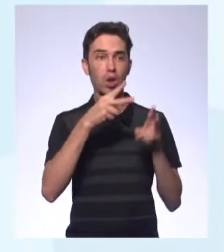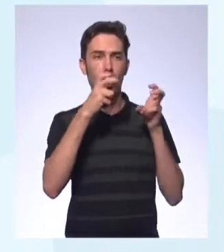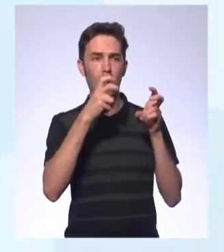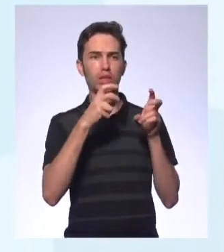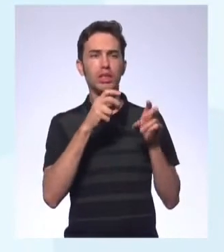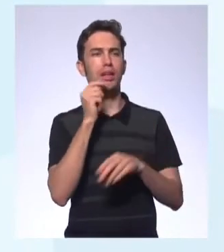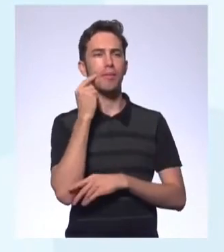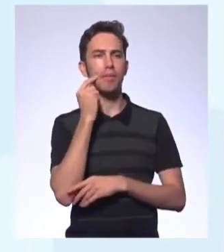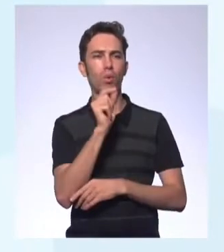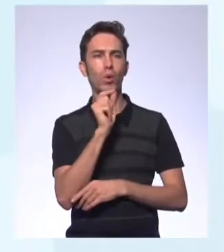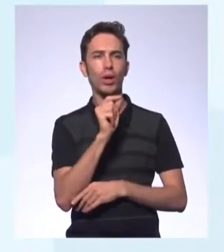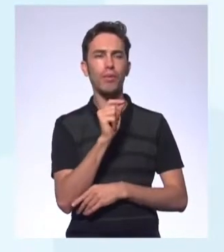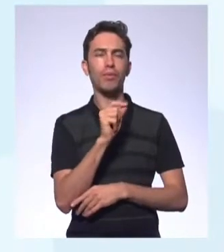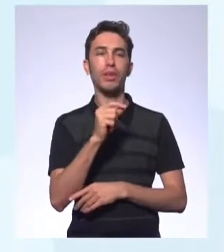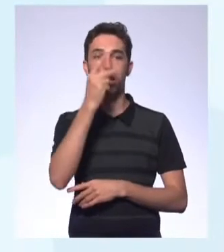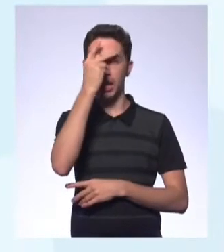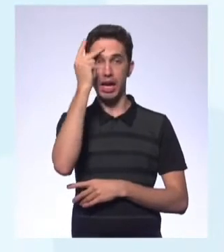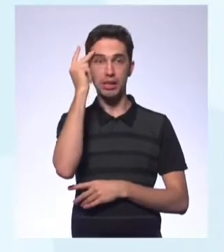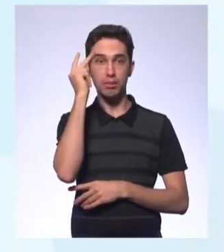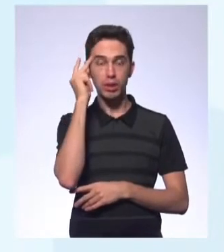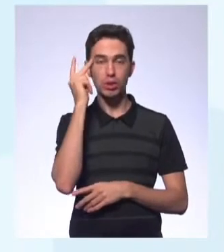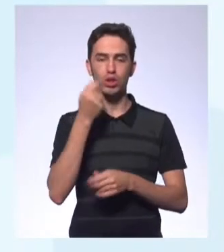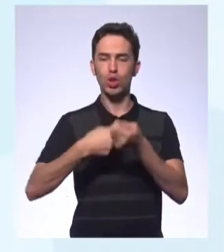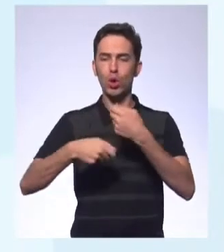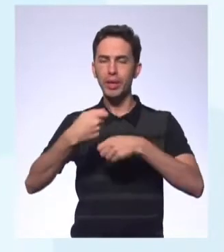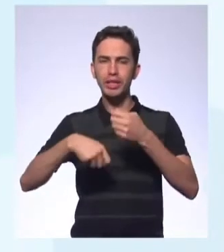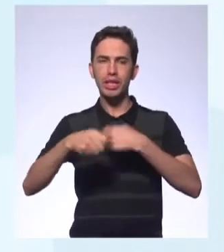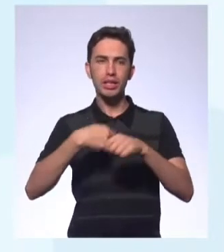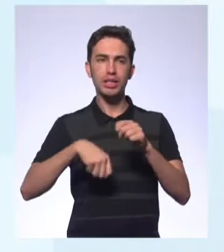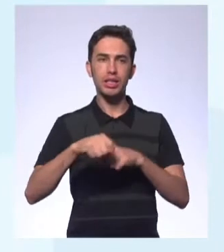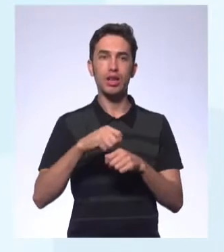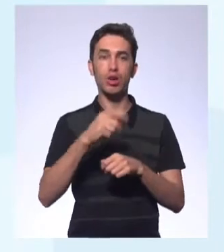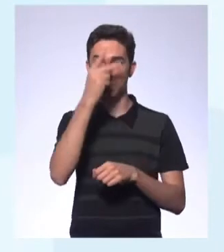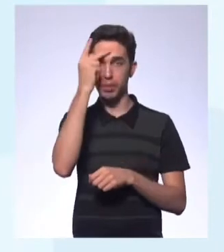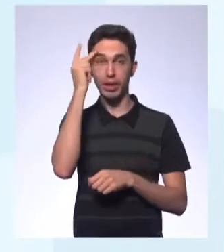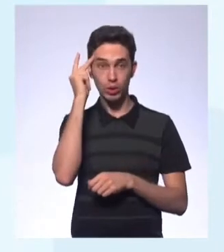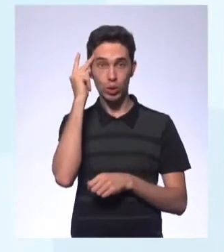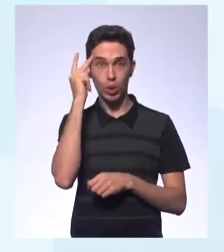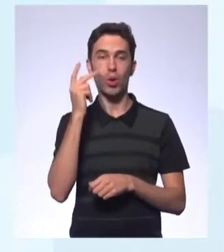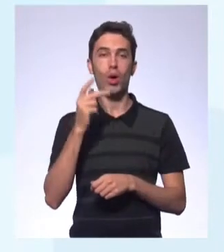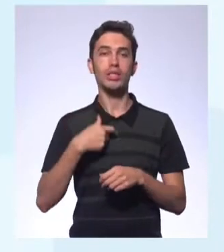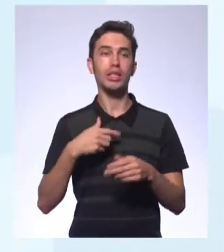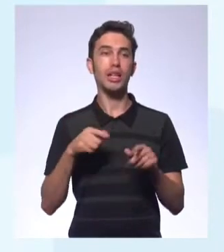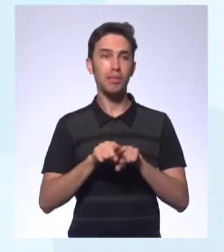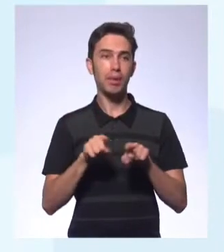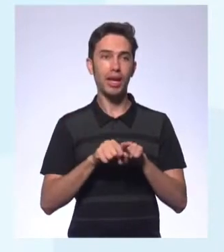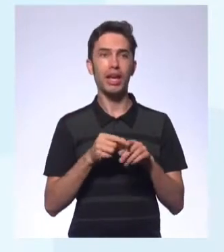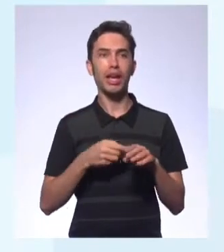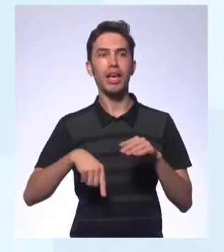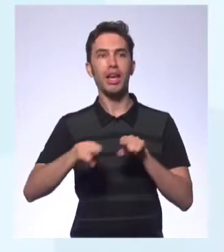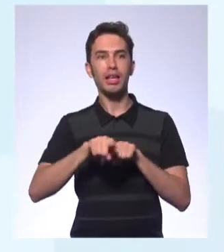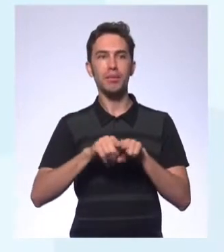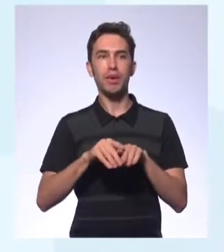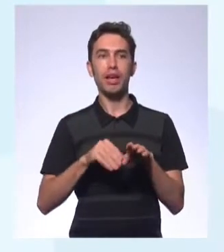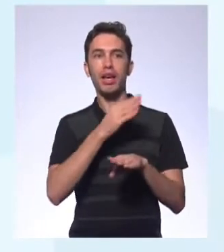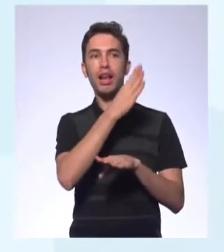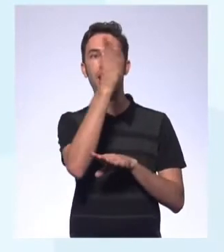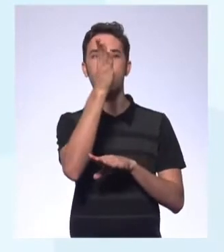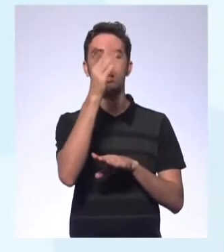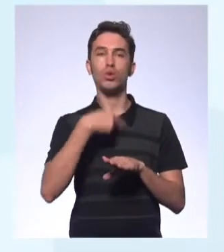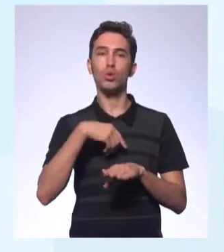entanto, que o trânsito de comercialização de pessoas escravizadas também se estendia ao norte da África e